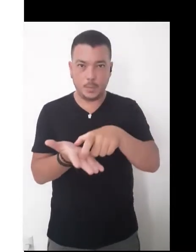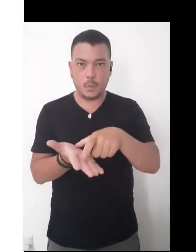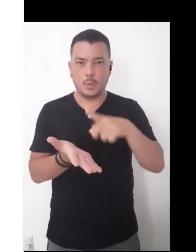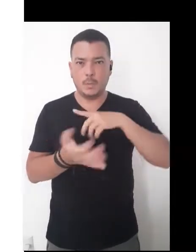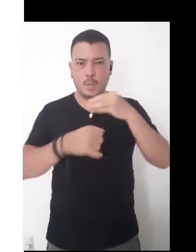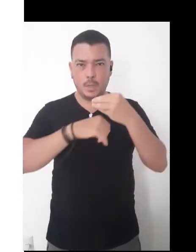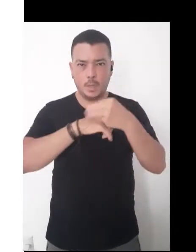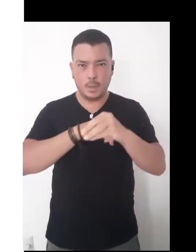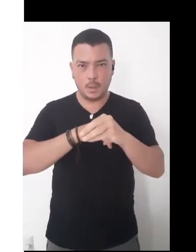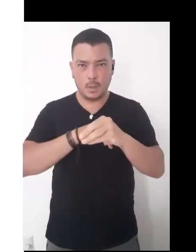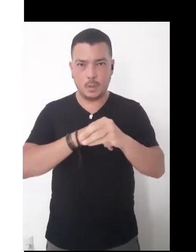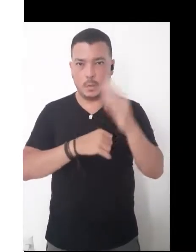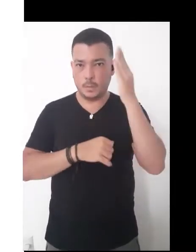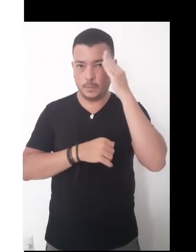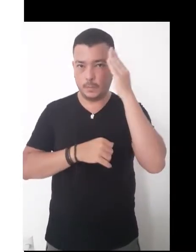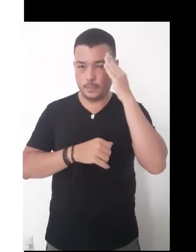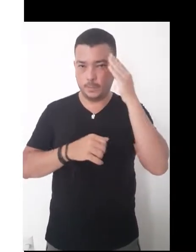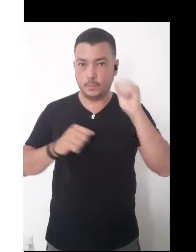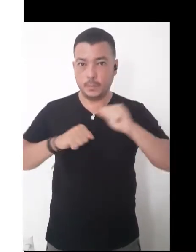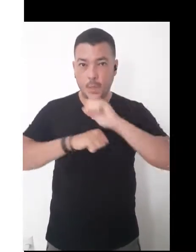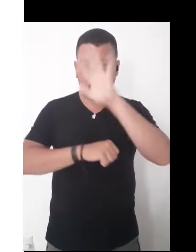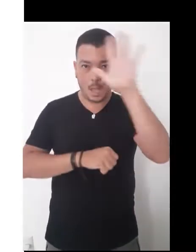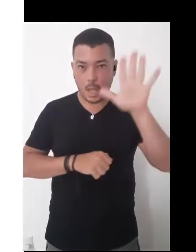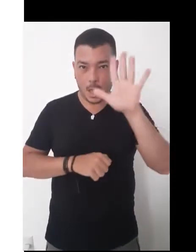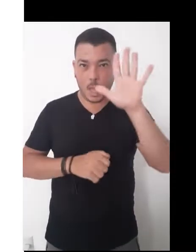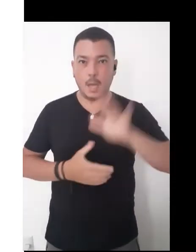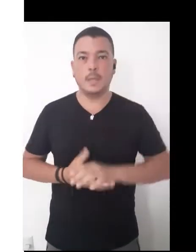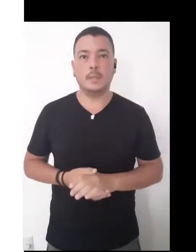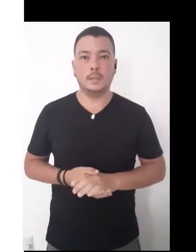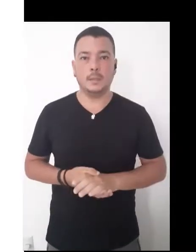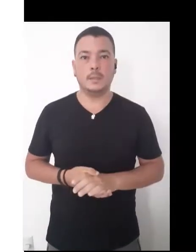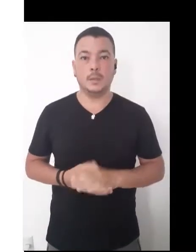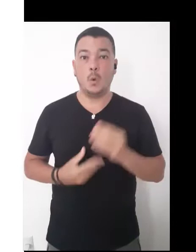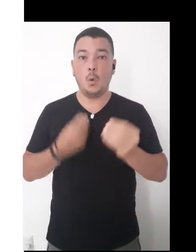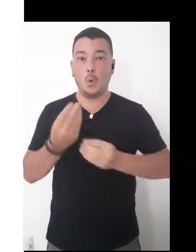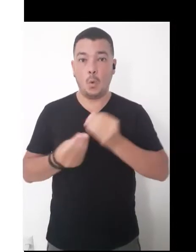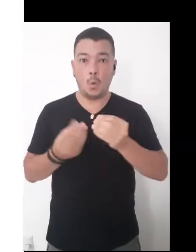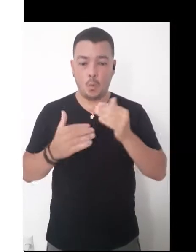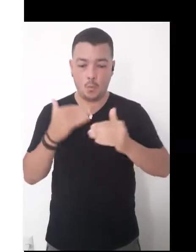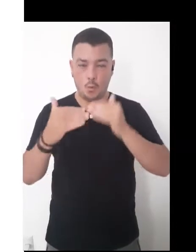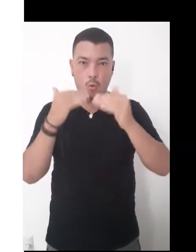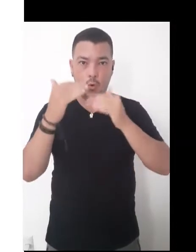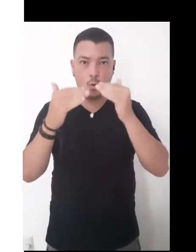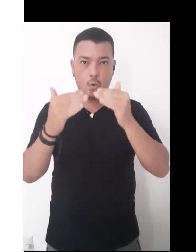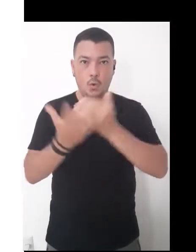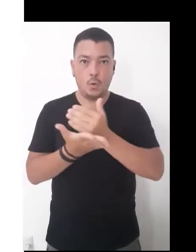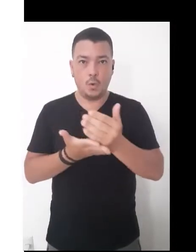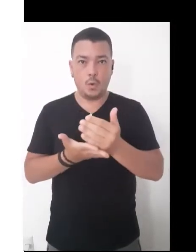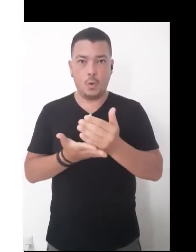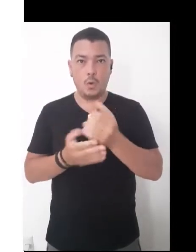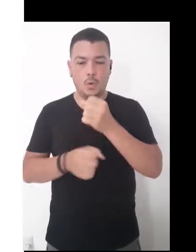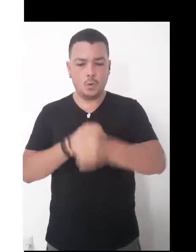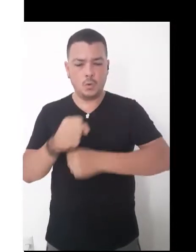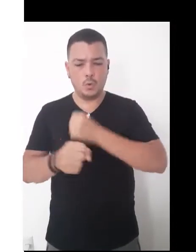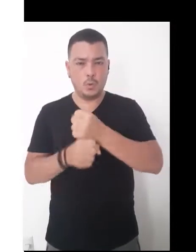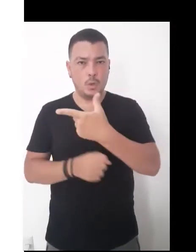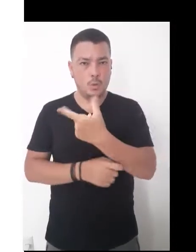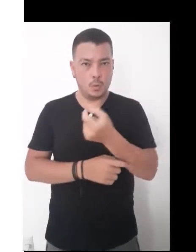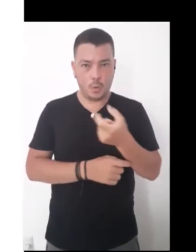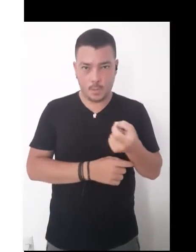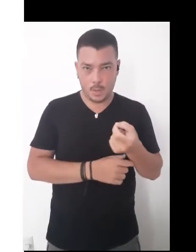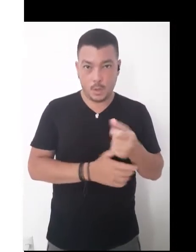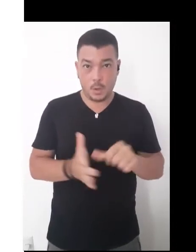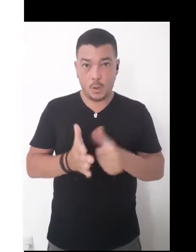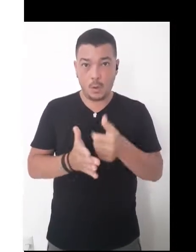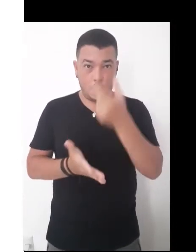aqui intuitiva e temporal da coisa, como a memória RAM foi evoluindo. Então no comecinho dos anos 2000 já foi lançada a primeira versão de